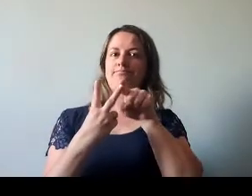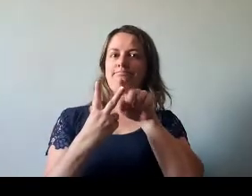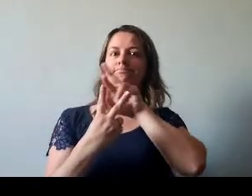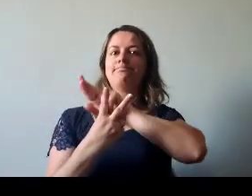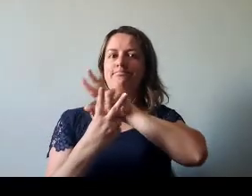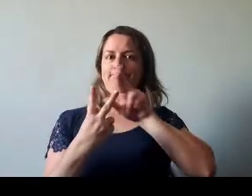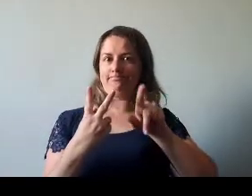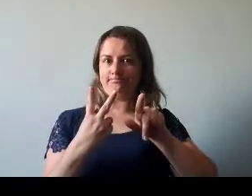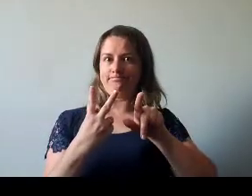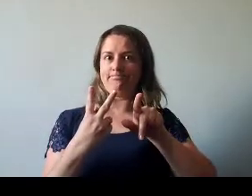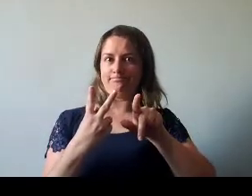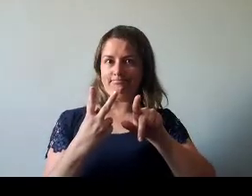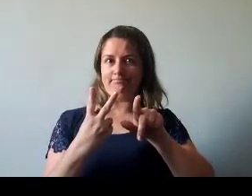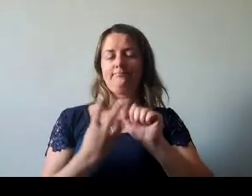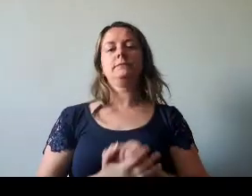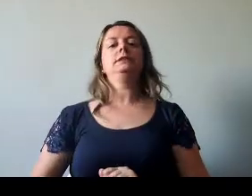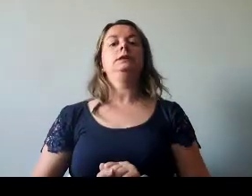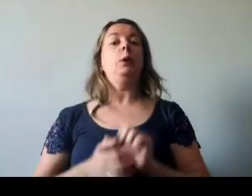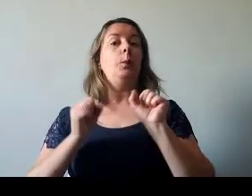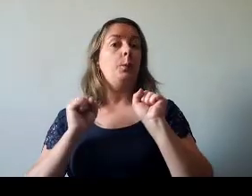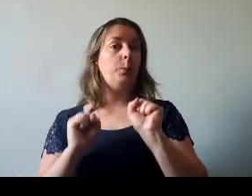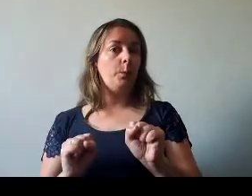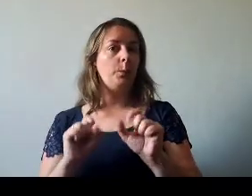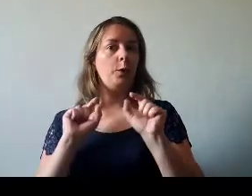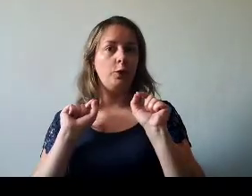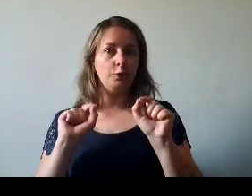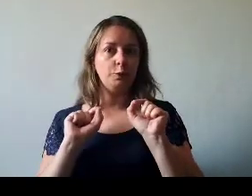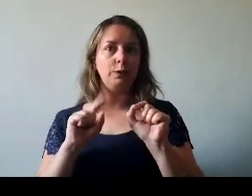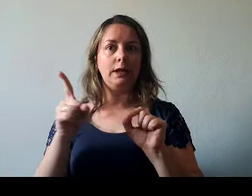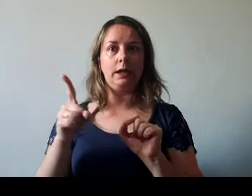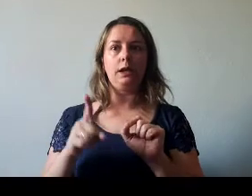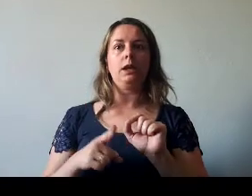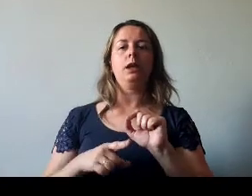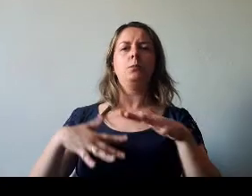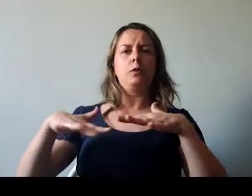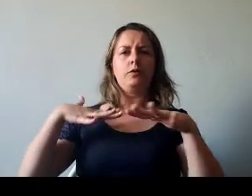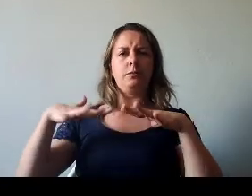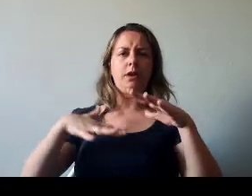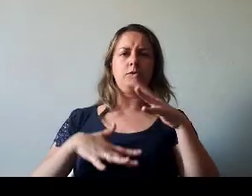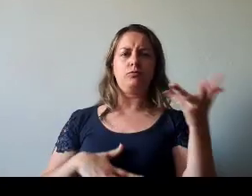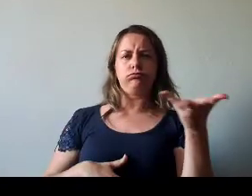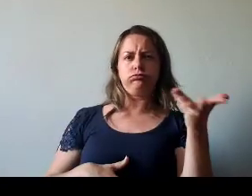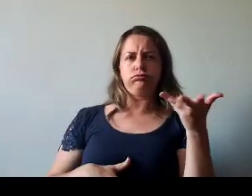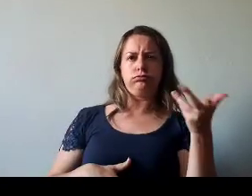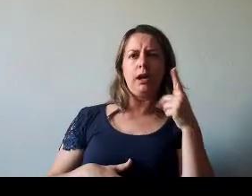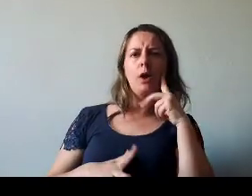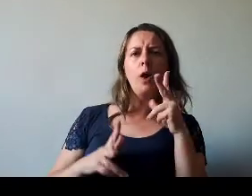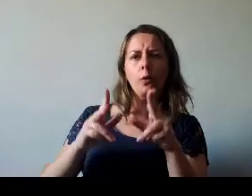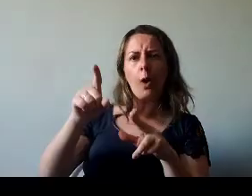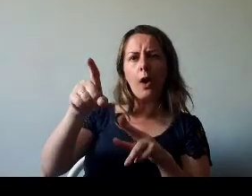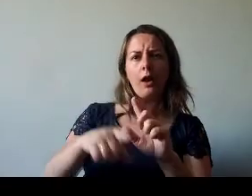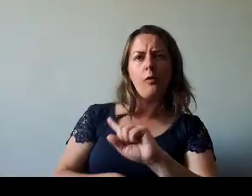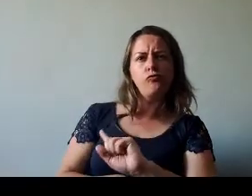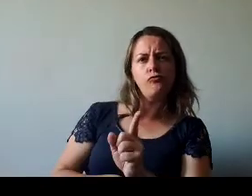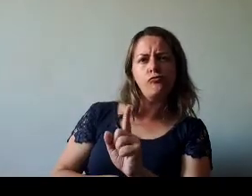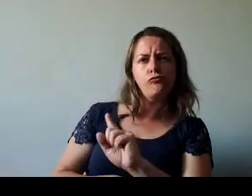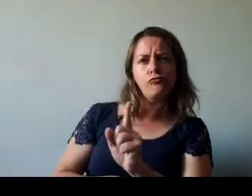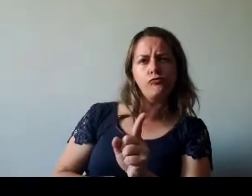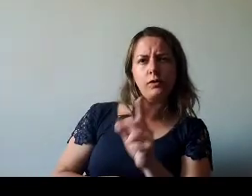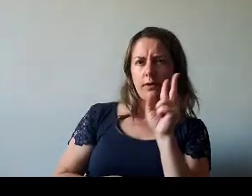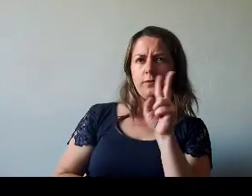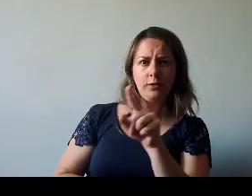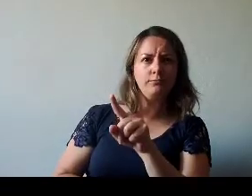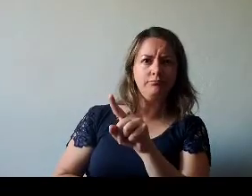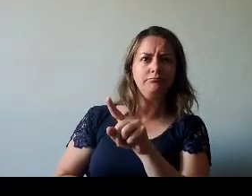A gente pode ter aí movimento acelerado, como vocês podem perceber no velocímetro aí. Movimento